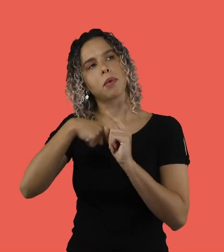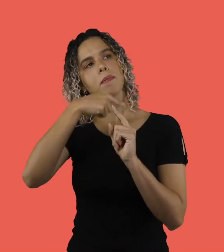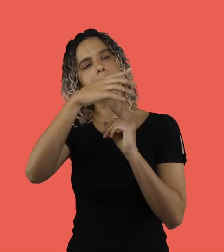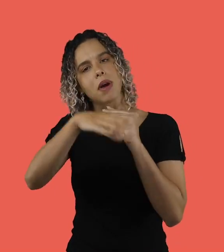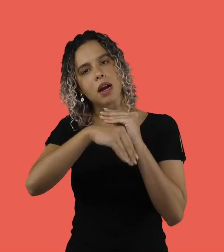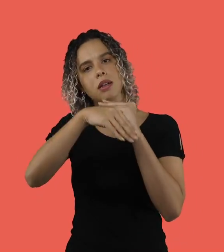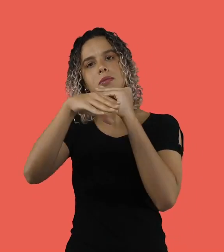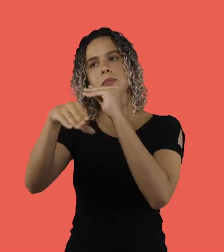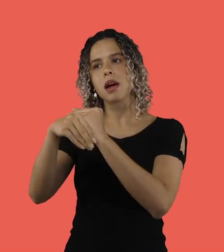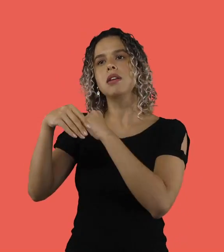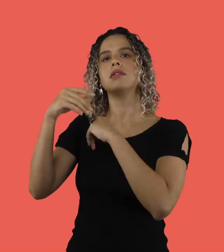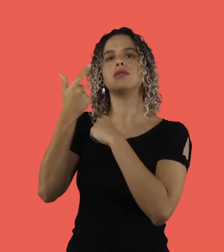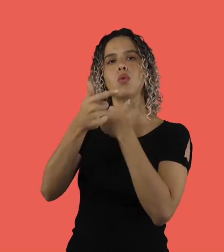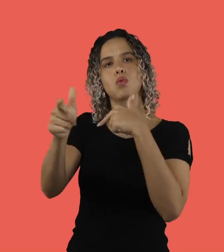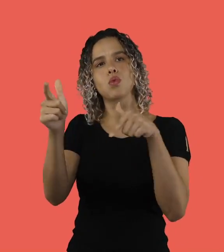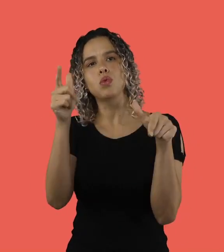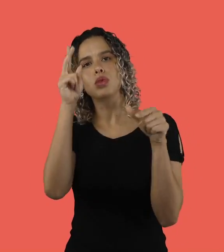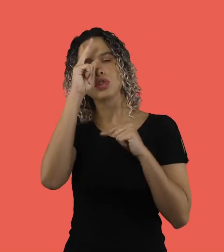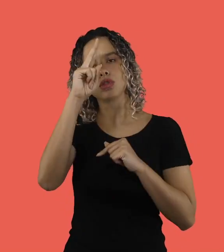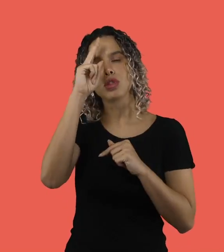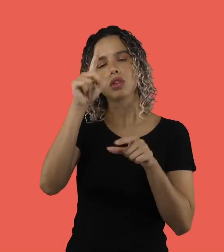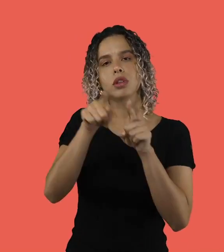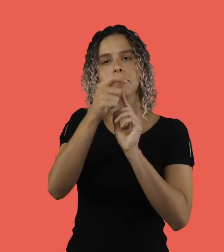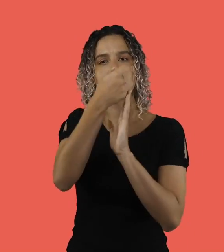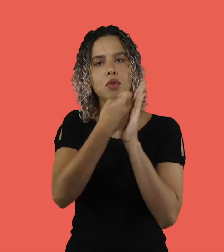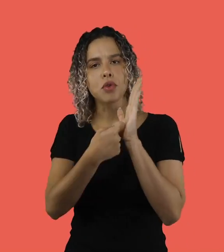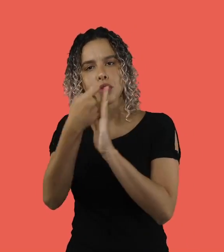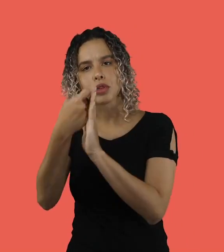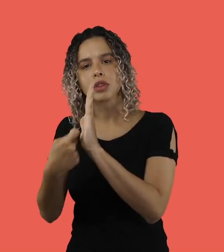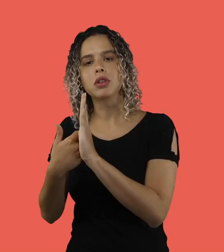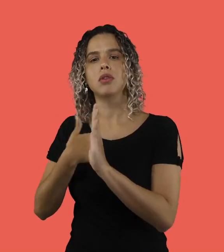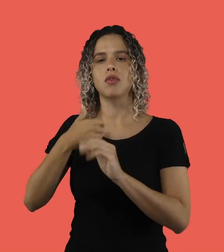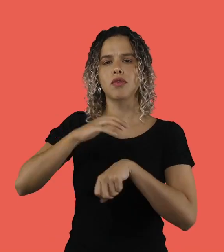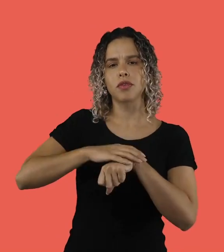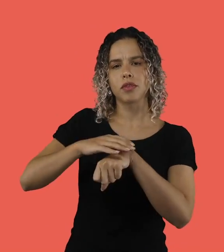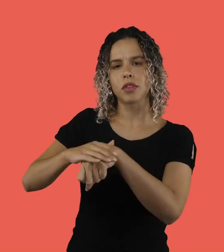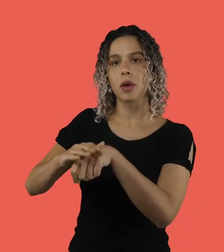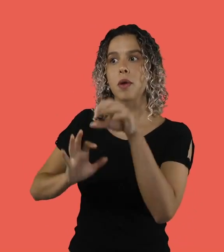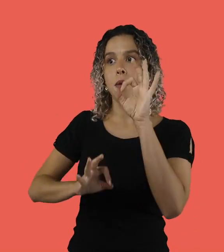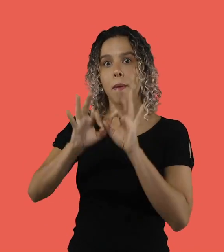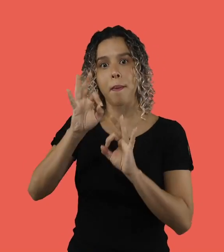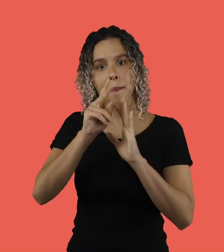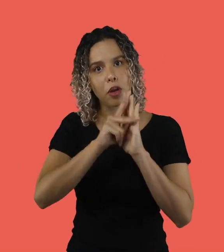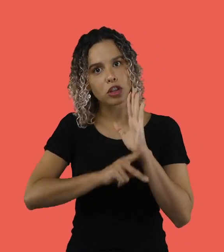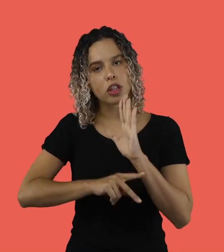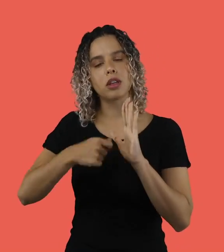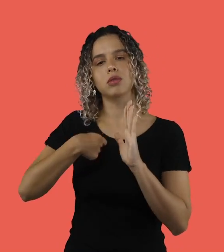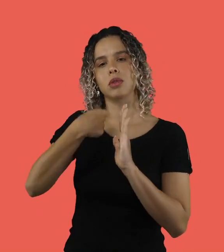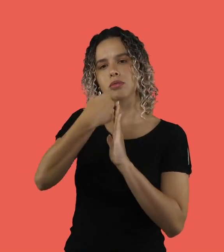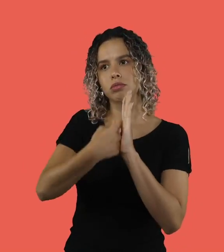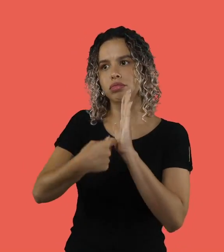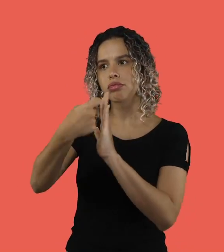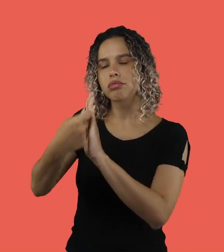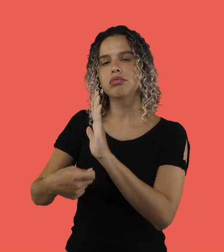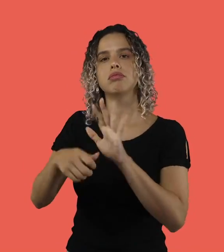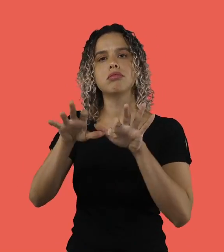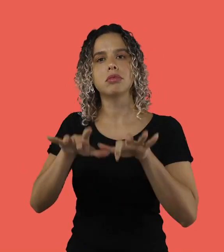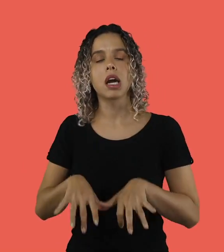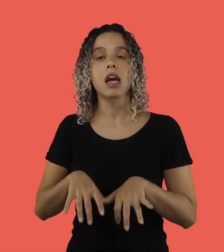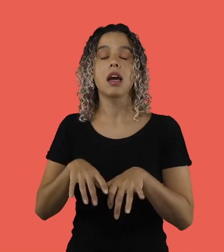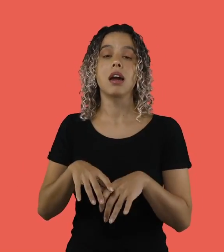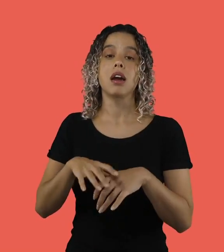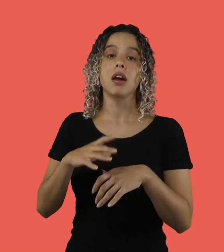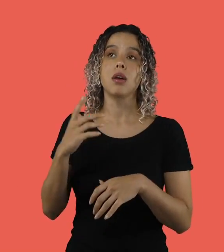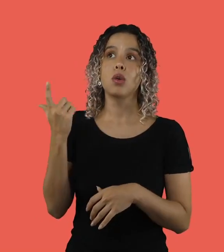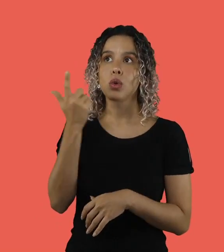fui aprimorando para outras histórias, fui escrevendo roteiros, fui escrevendo projetos e tudo mais. E aí foi